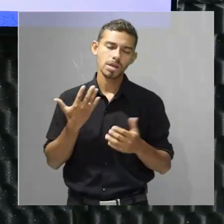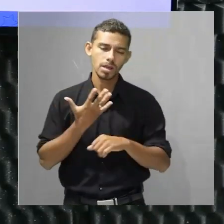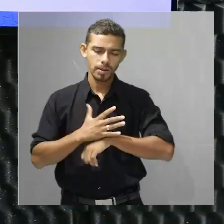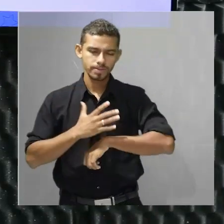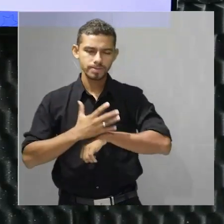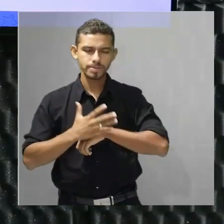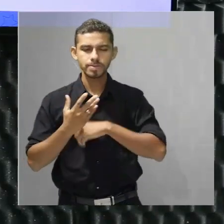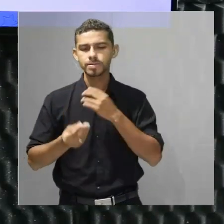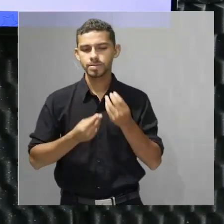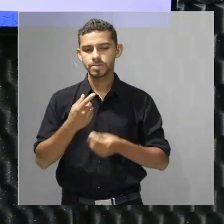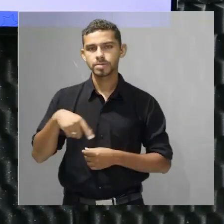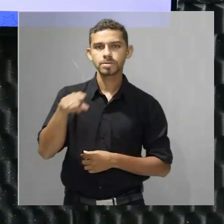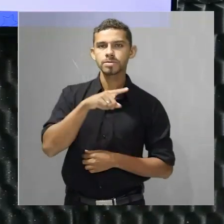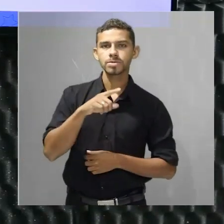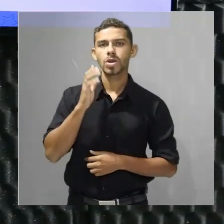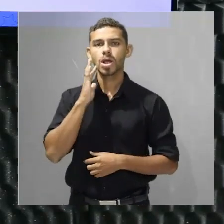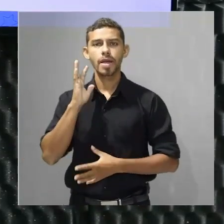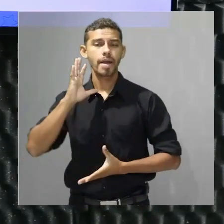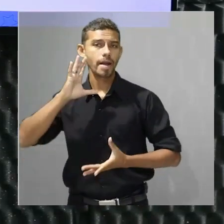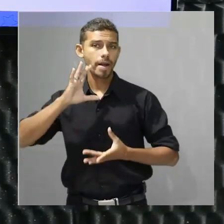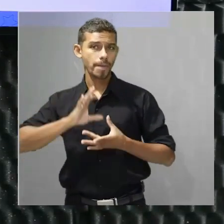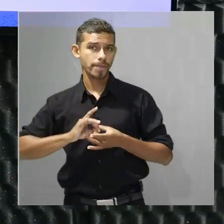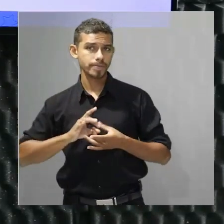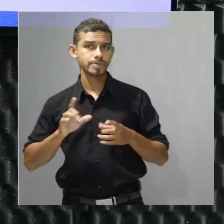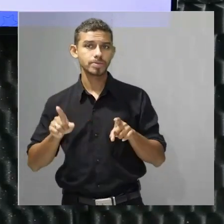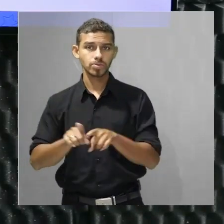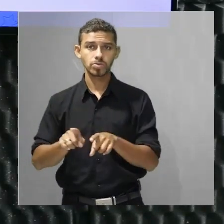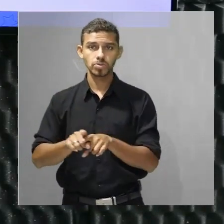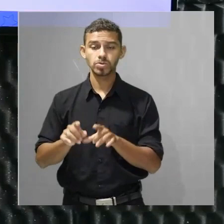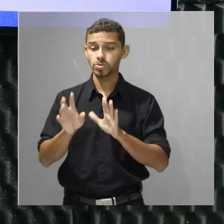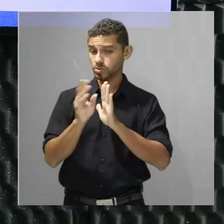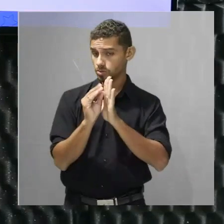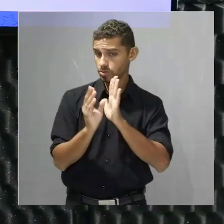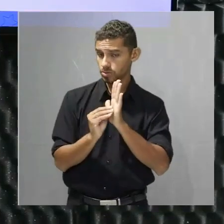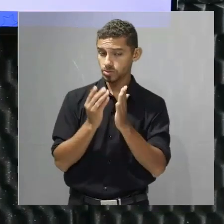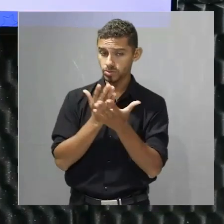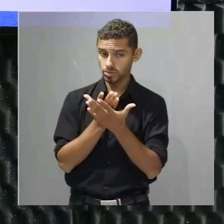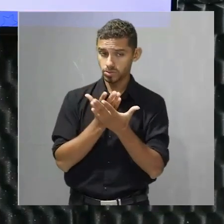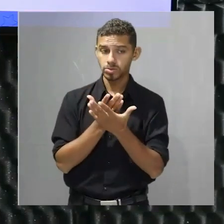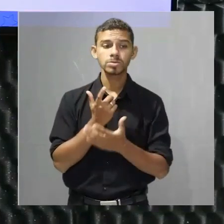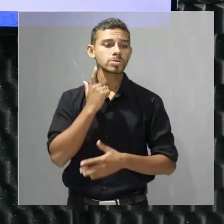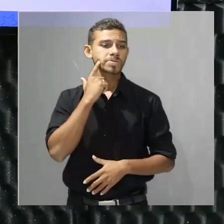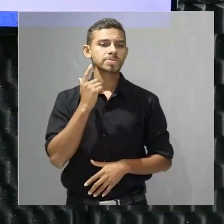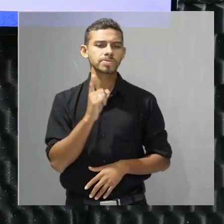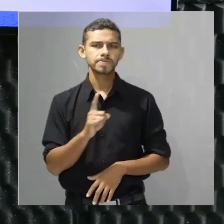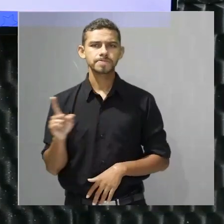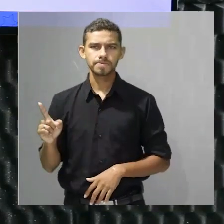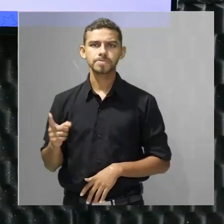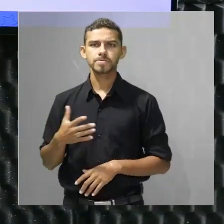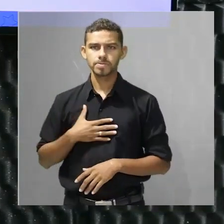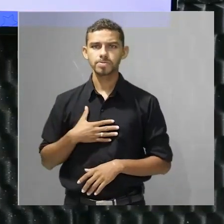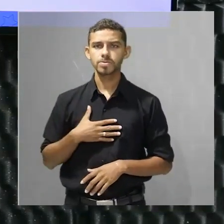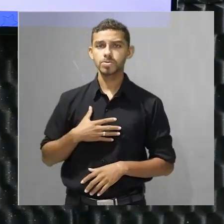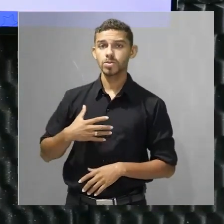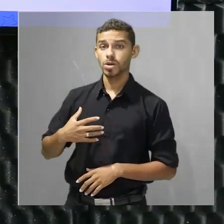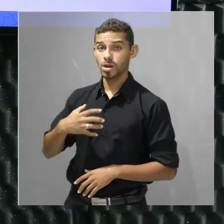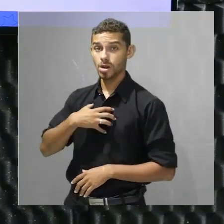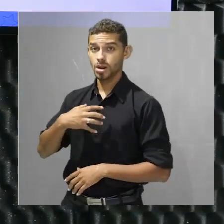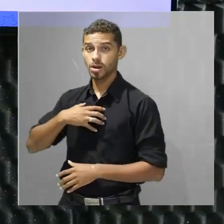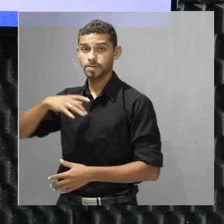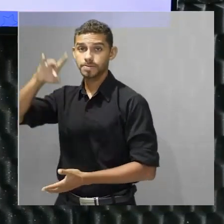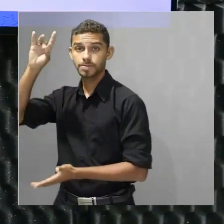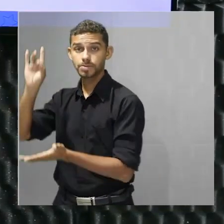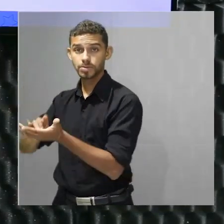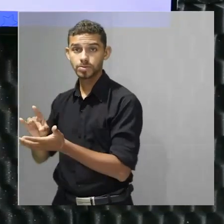treinem sobre cada conteúdo que vocês estão estudando então nós já Vimos que a denotação é a palavra no seu sentido real